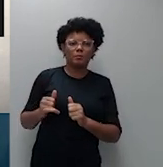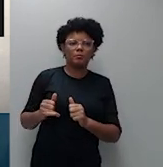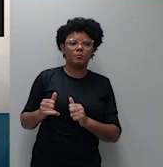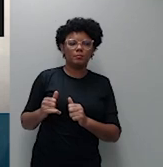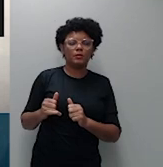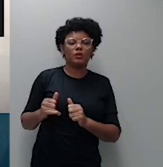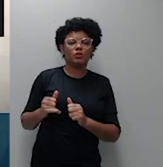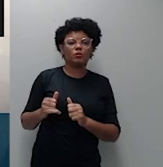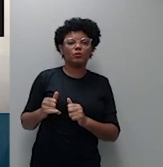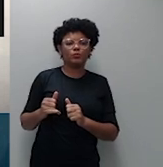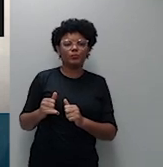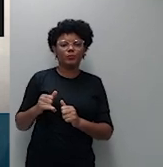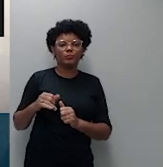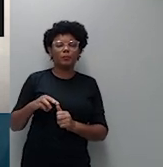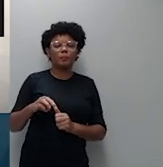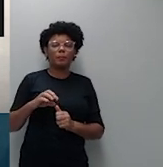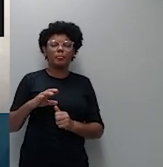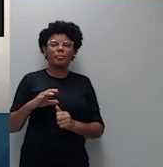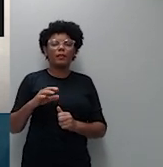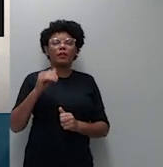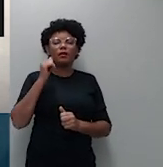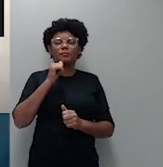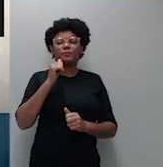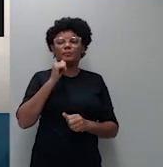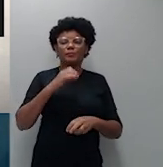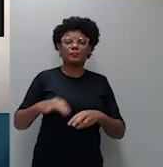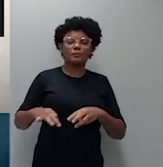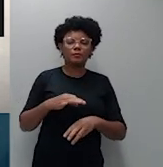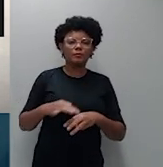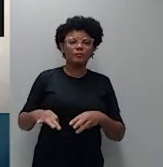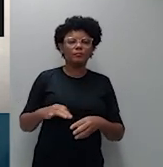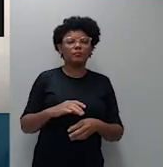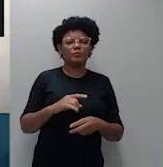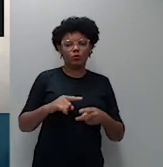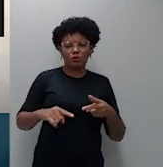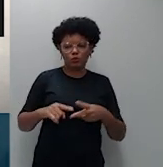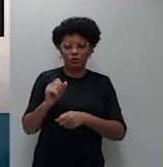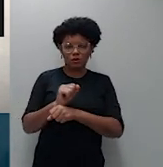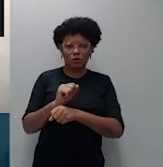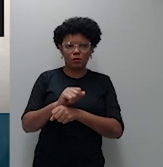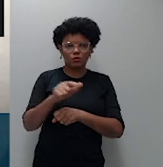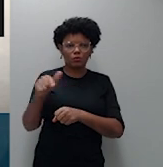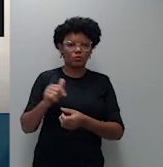gallotti anos de recursos aguardamos demais